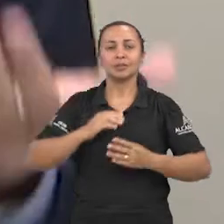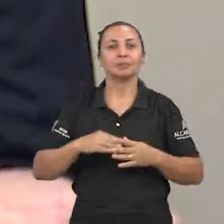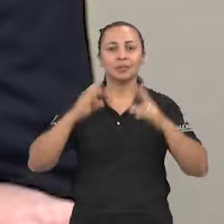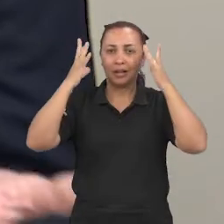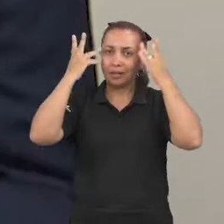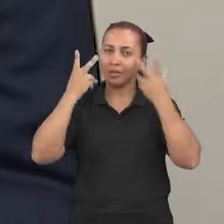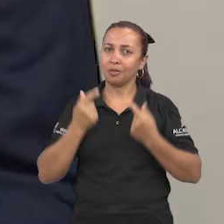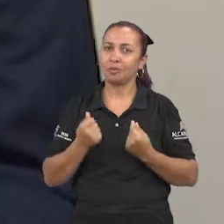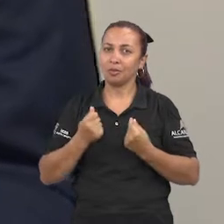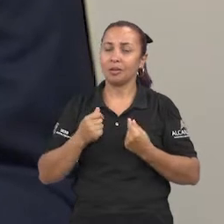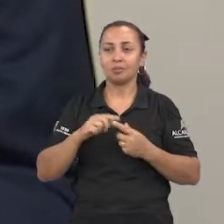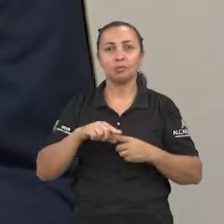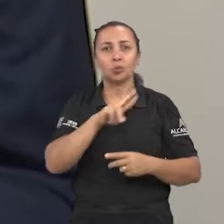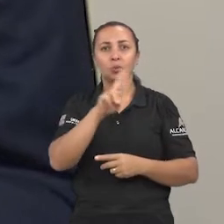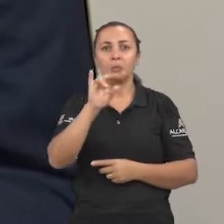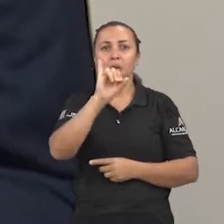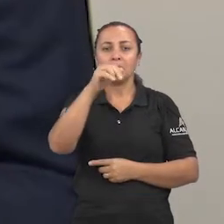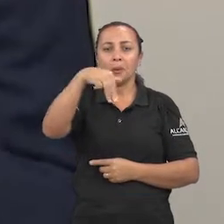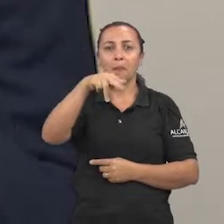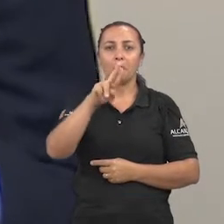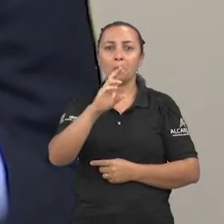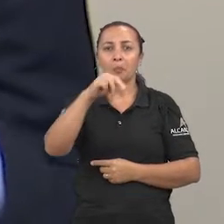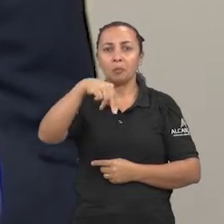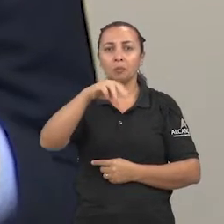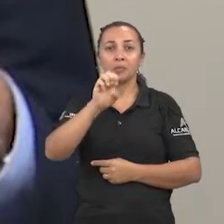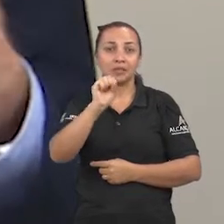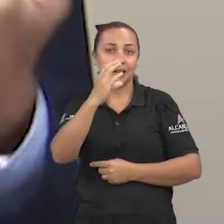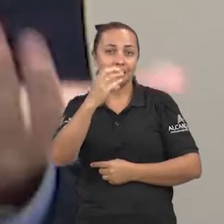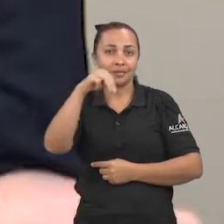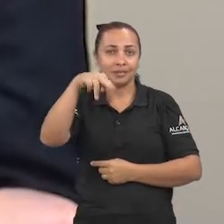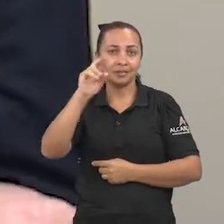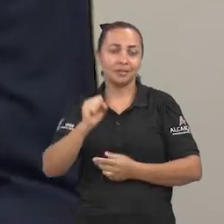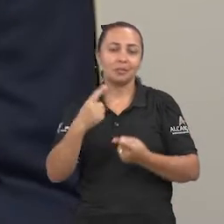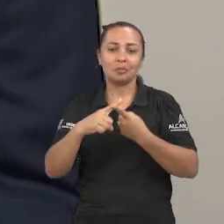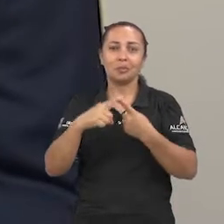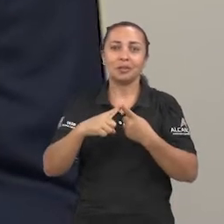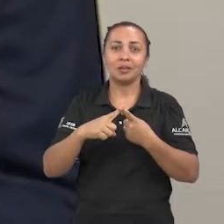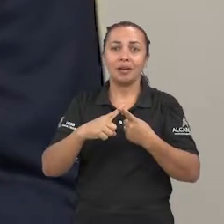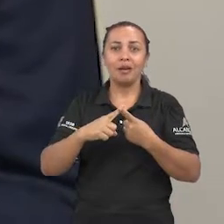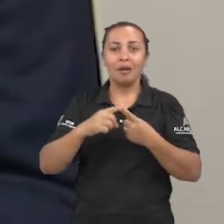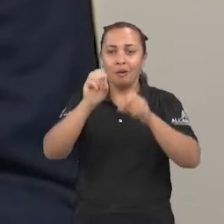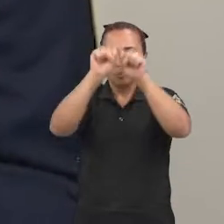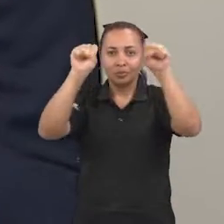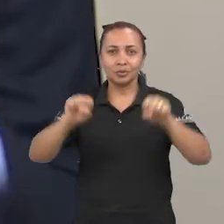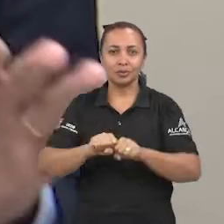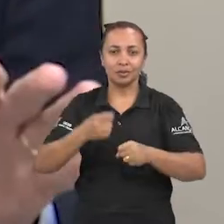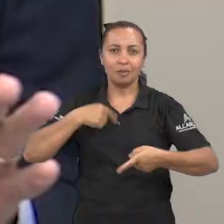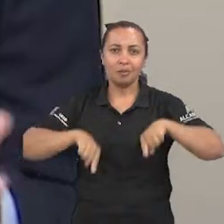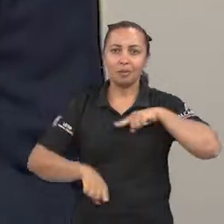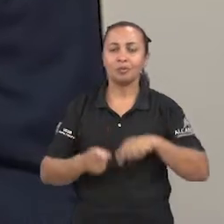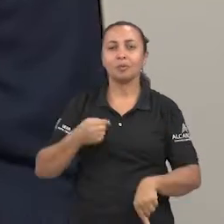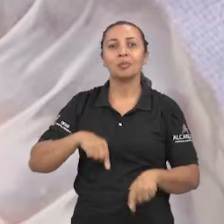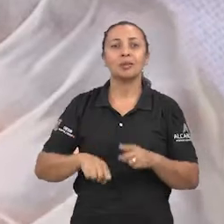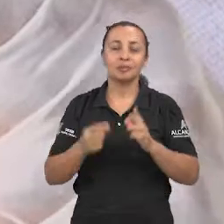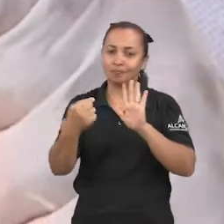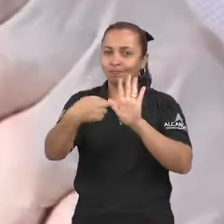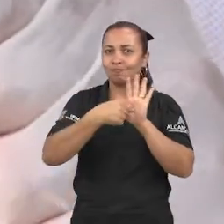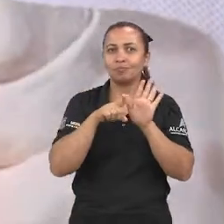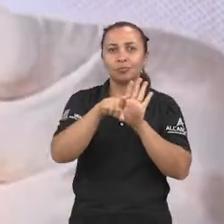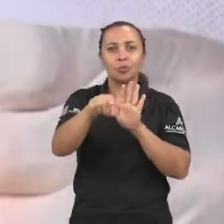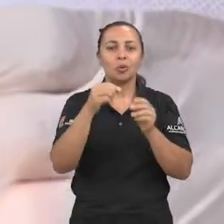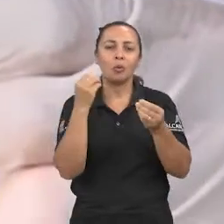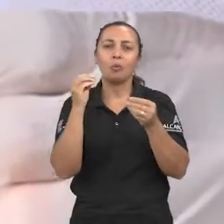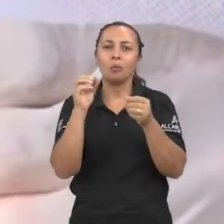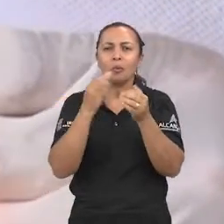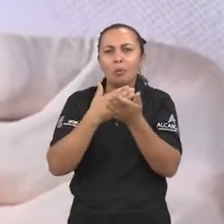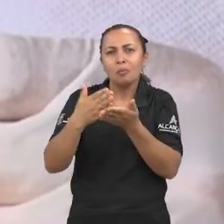vai ficando mais velho, o seu sistema imune ele começa a ficar mais incompetente para a produção de anticorpos, o que é natural. Foi a partir